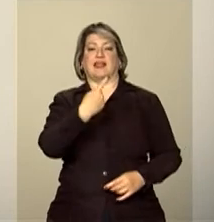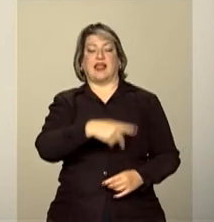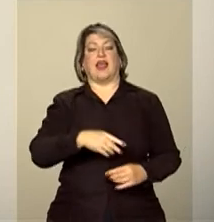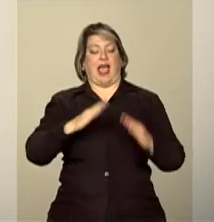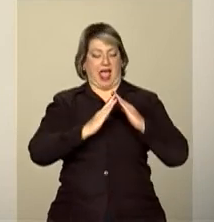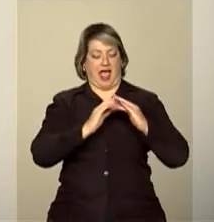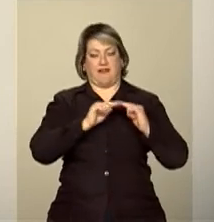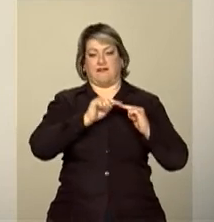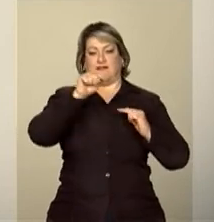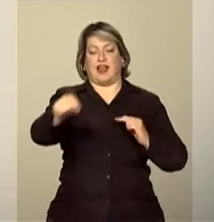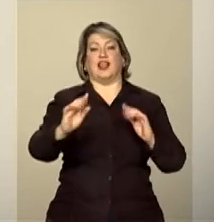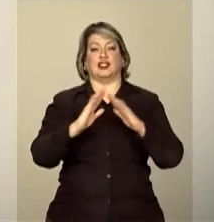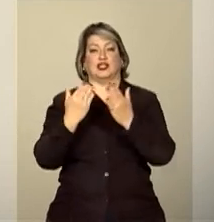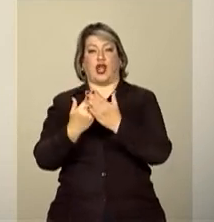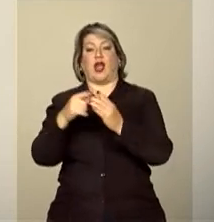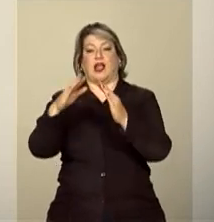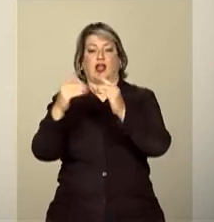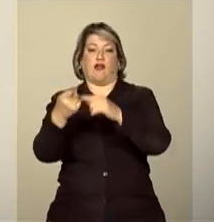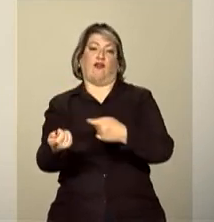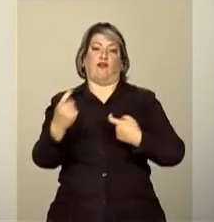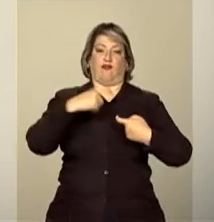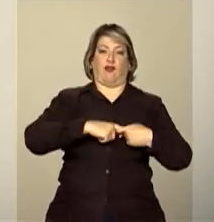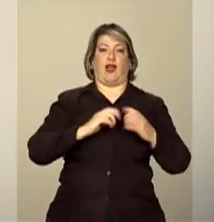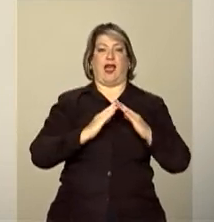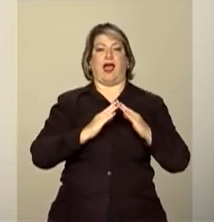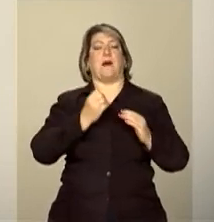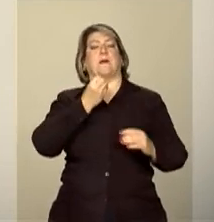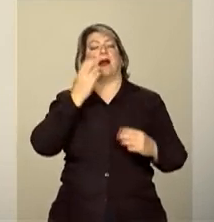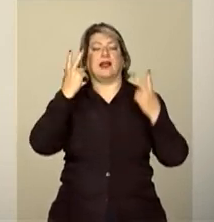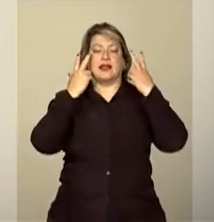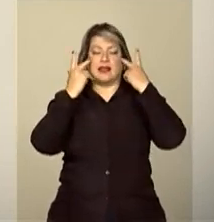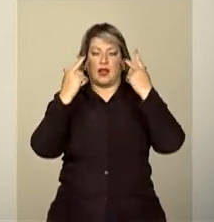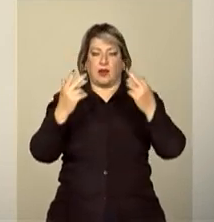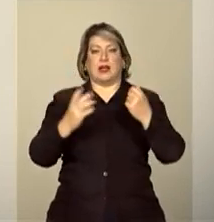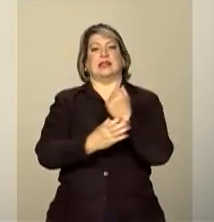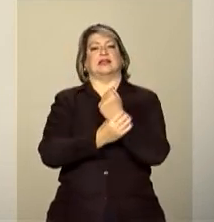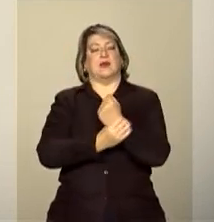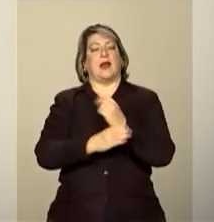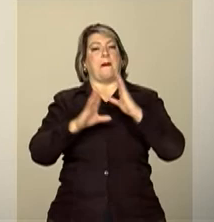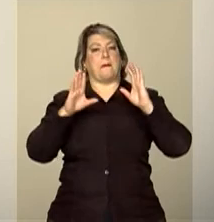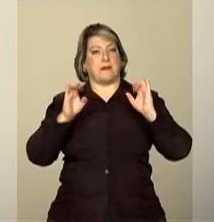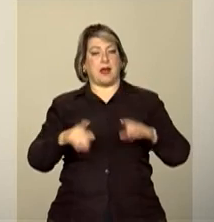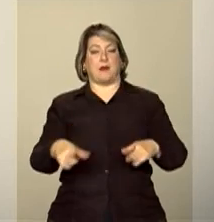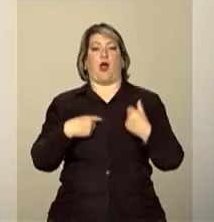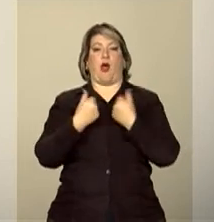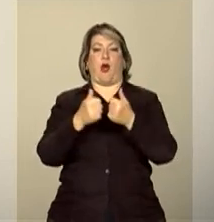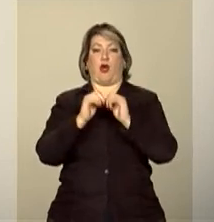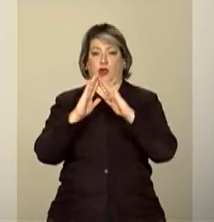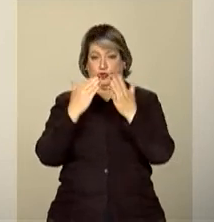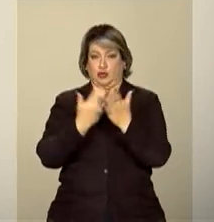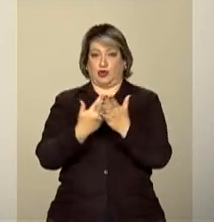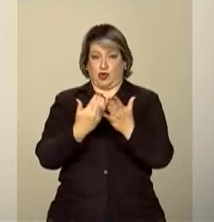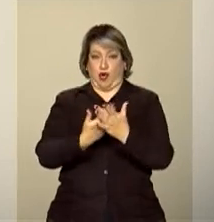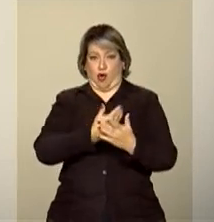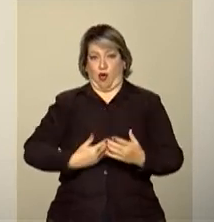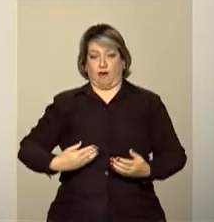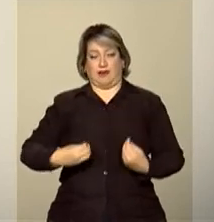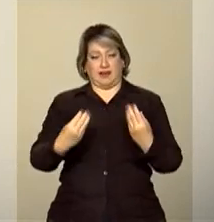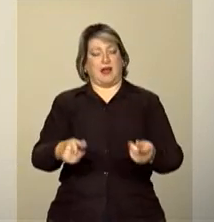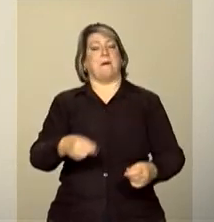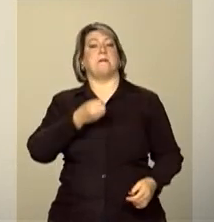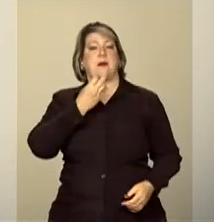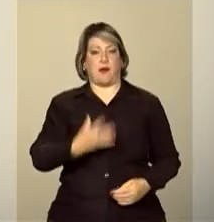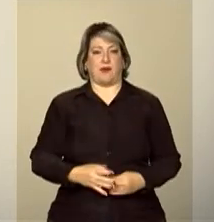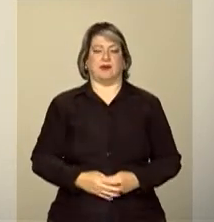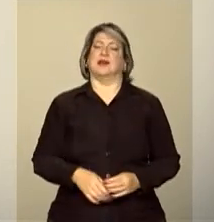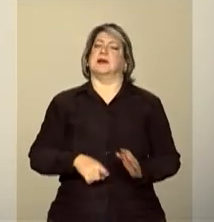da casa para a escola e da escola para casa e ela faz isso com a segurança que o ônibus do caminho da escola dá para